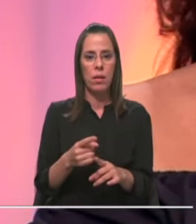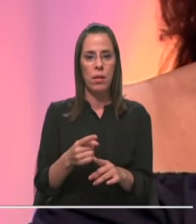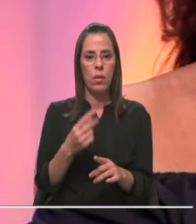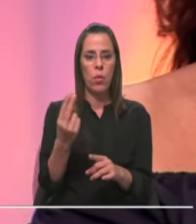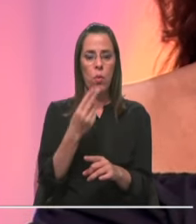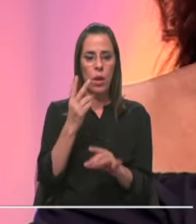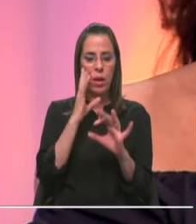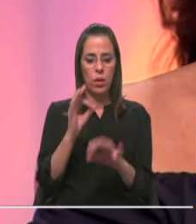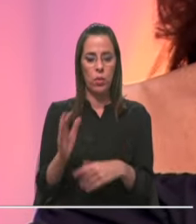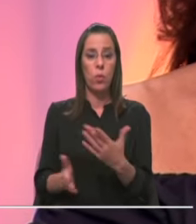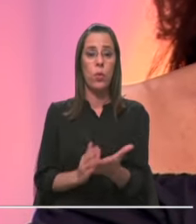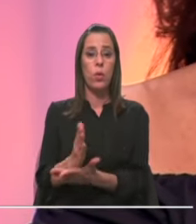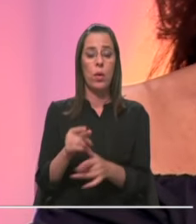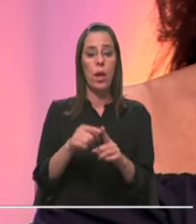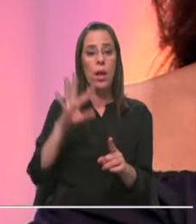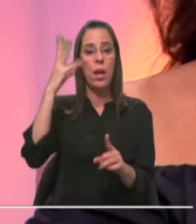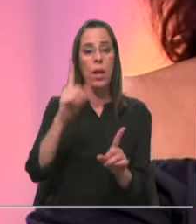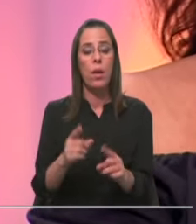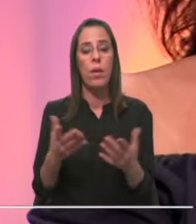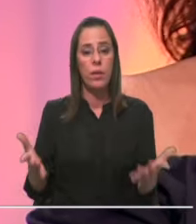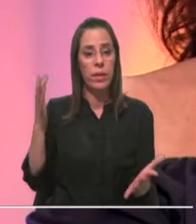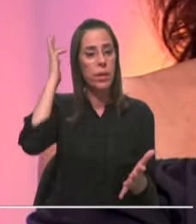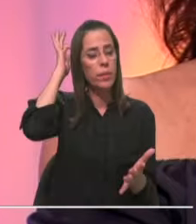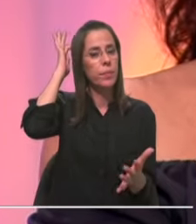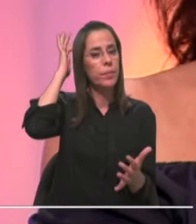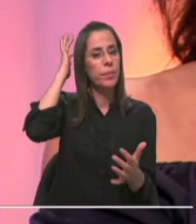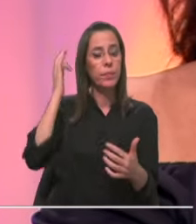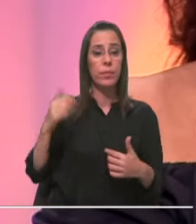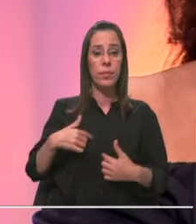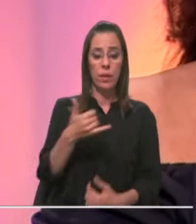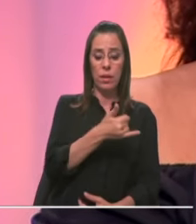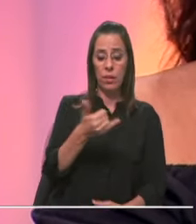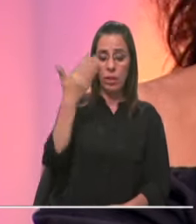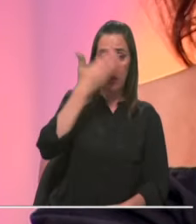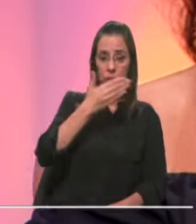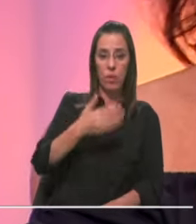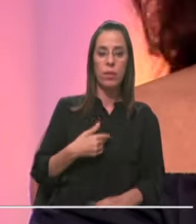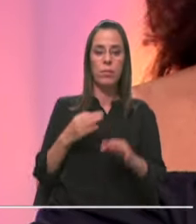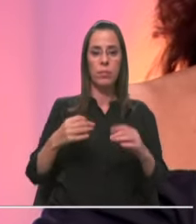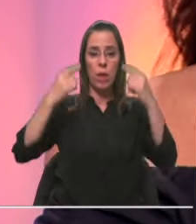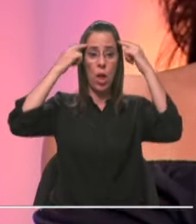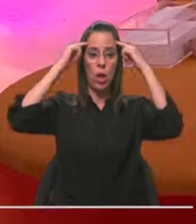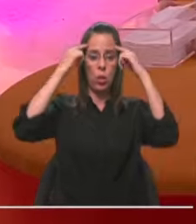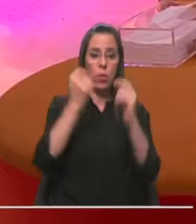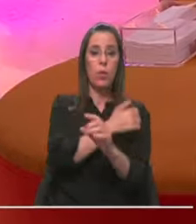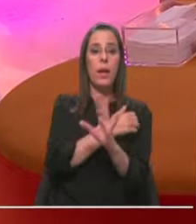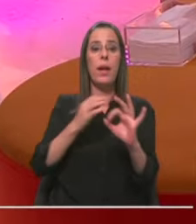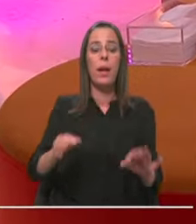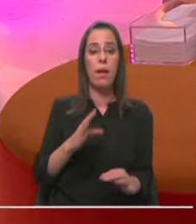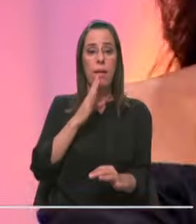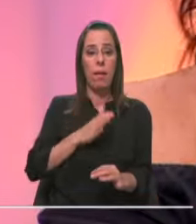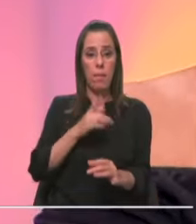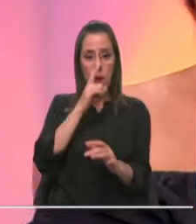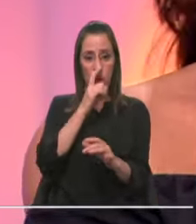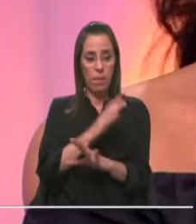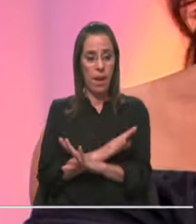uma unidade de cuidados continuados, e isso não aconteceu. Eu tive 22 dias de perfeita loucura dentro de casa, a minha mãe não se